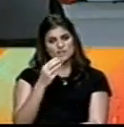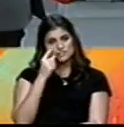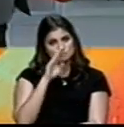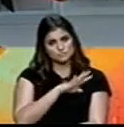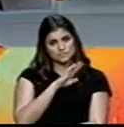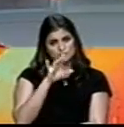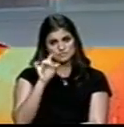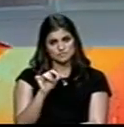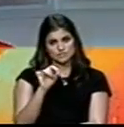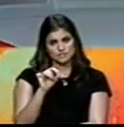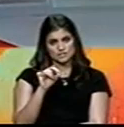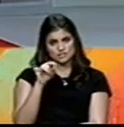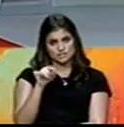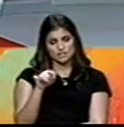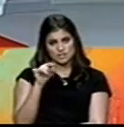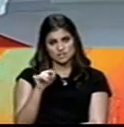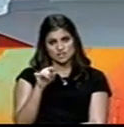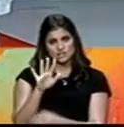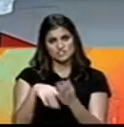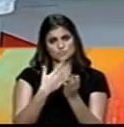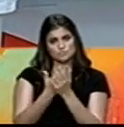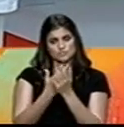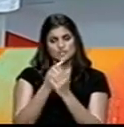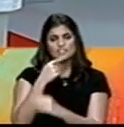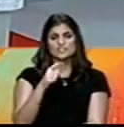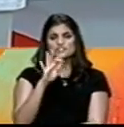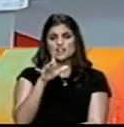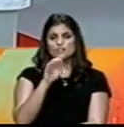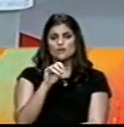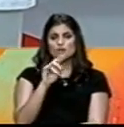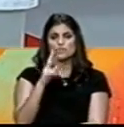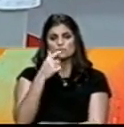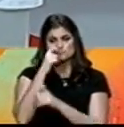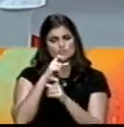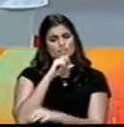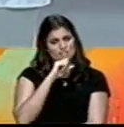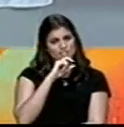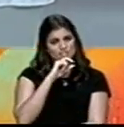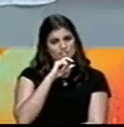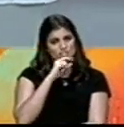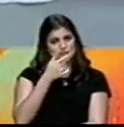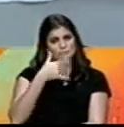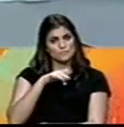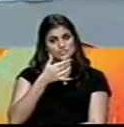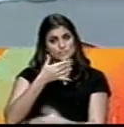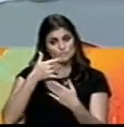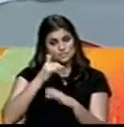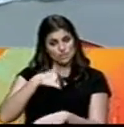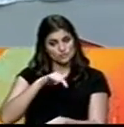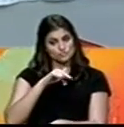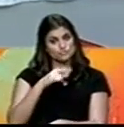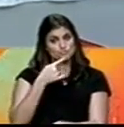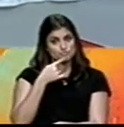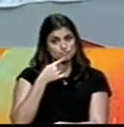provar esta proposta. Diz, Hélio. Para duas pessoas dá de certeza. Ai, para duas pessoas dá de certeza, mas nós somos muitos e golosos ainda por